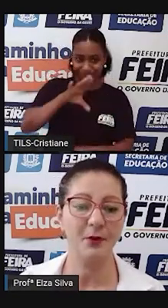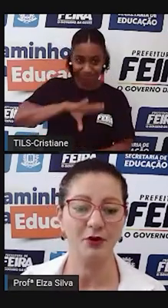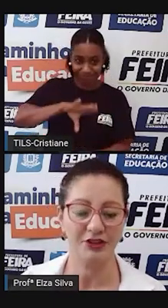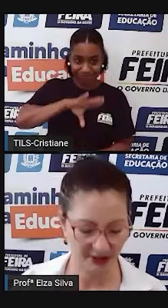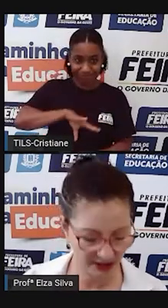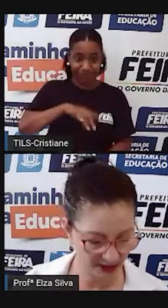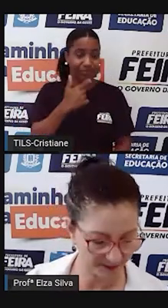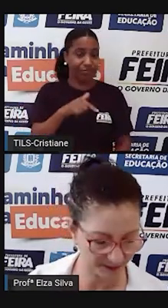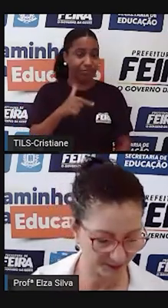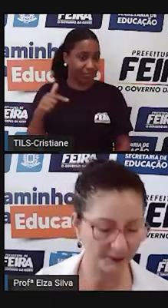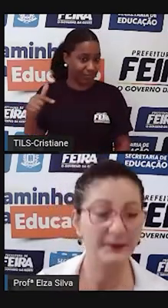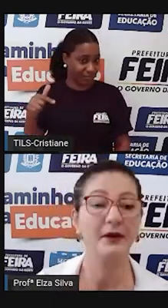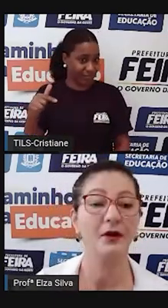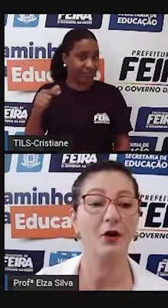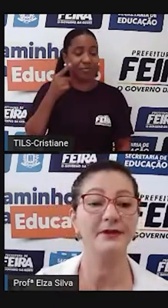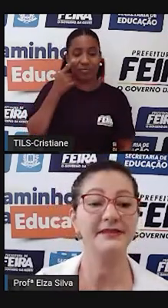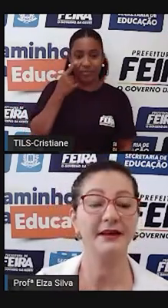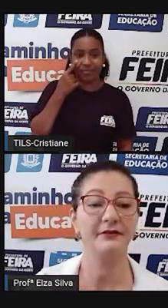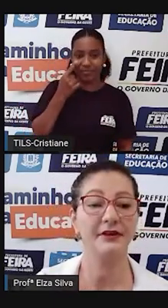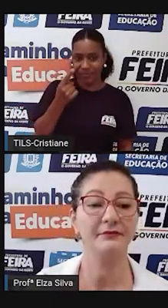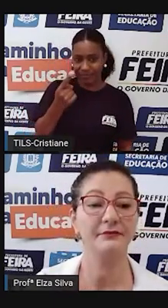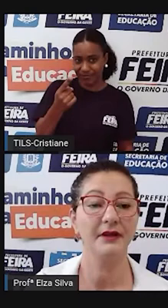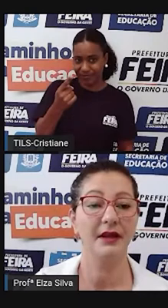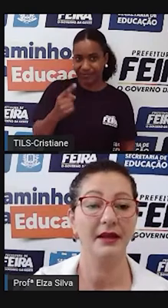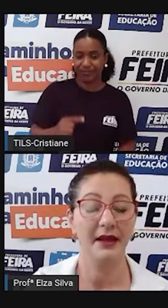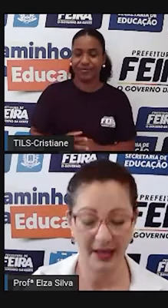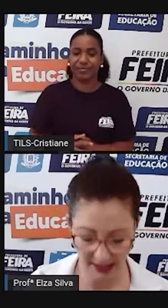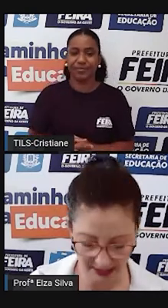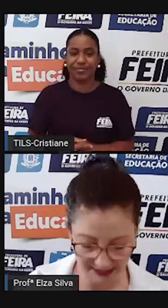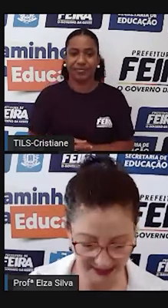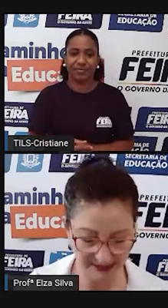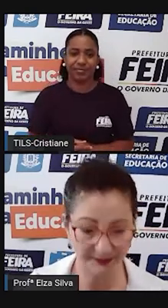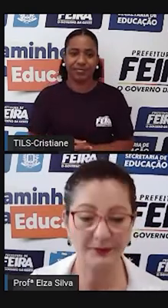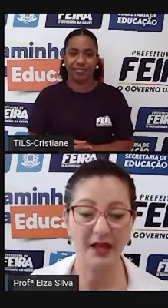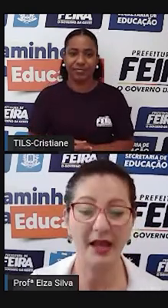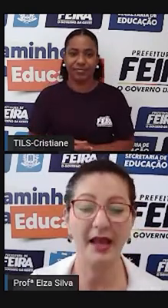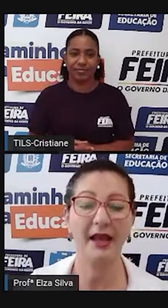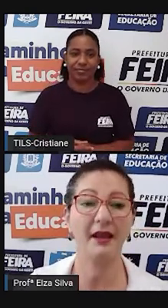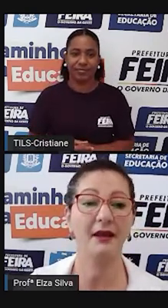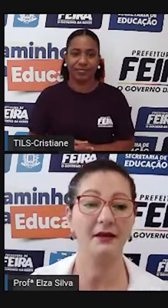Este esporte aqui, observe.